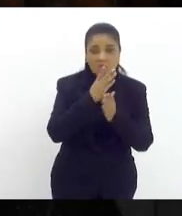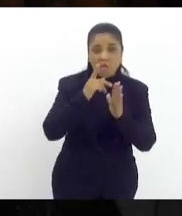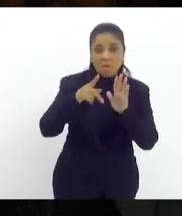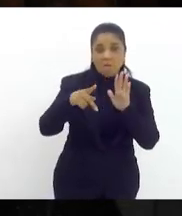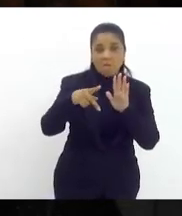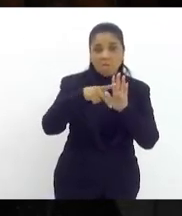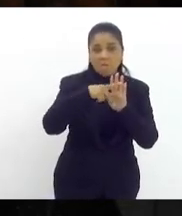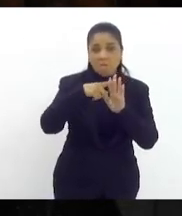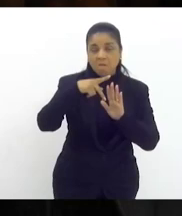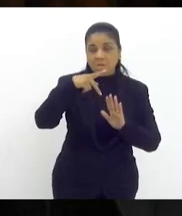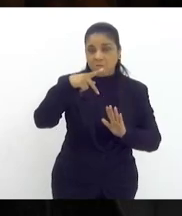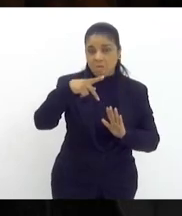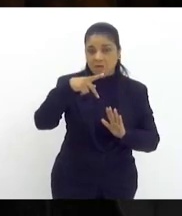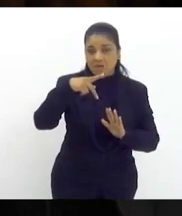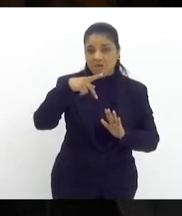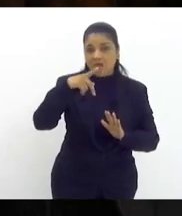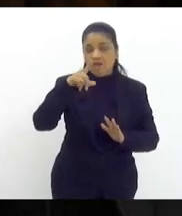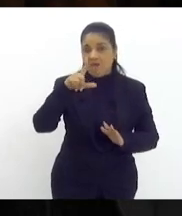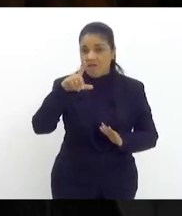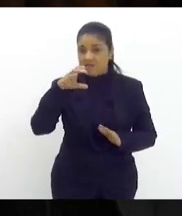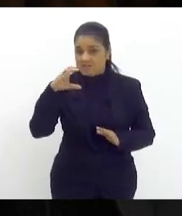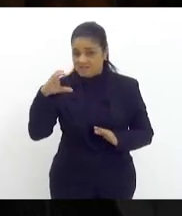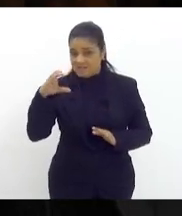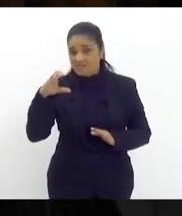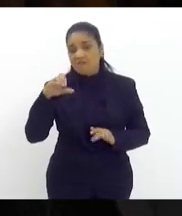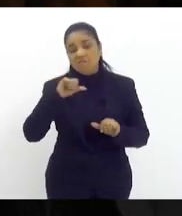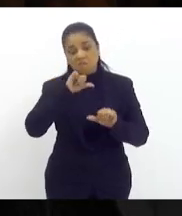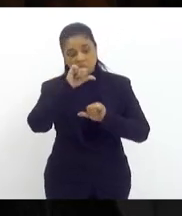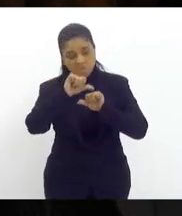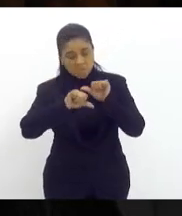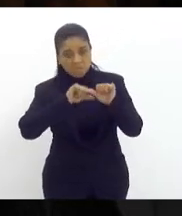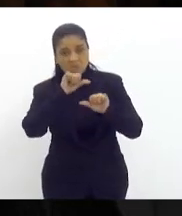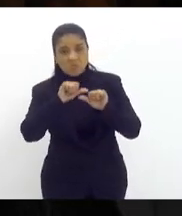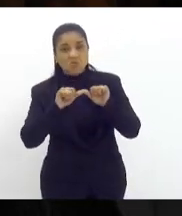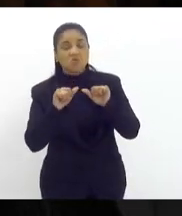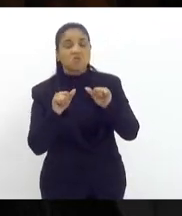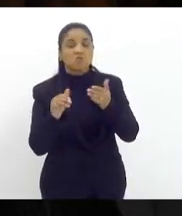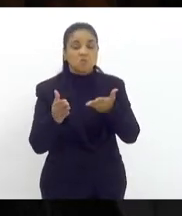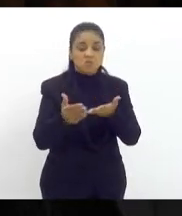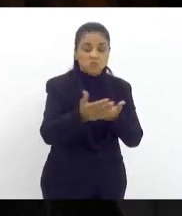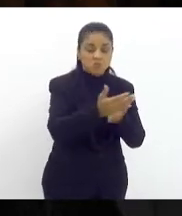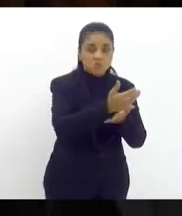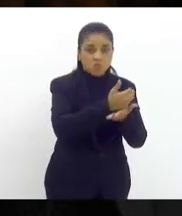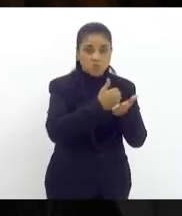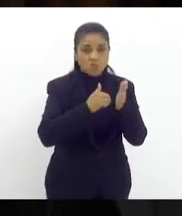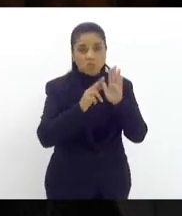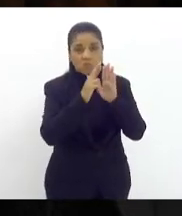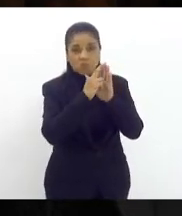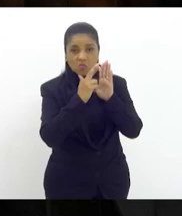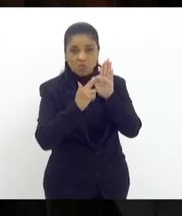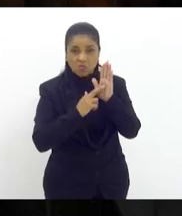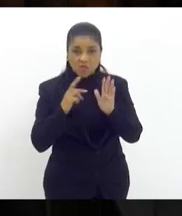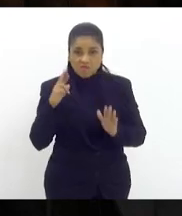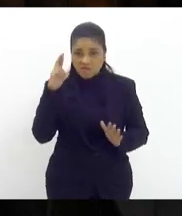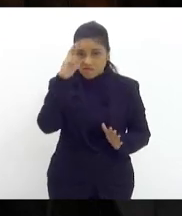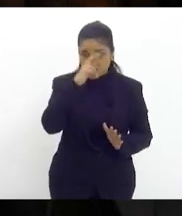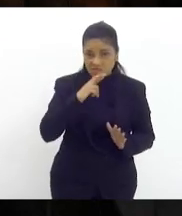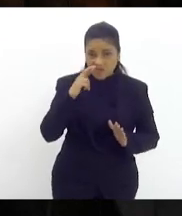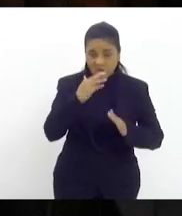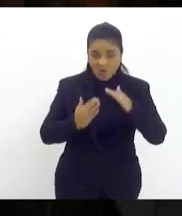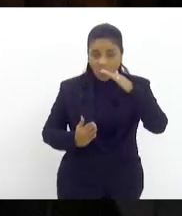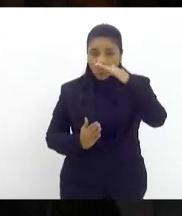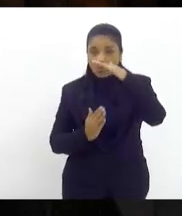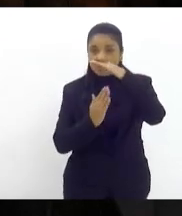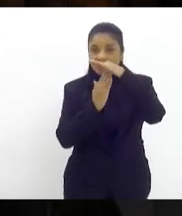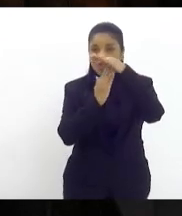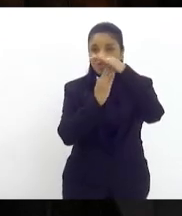vai ter que mexer por causa do regime de recuperação fiscal no teto de gasto